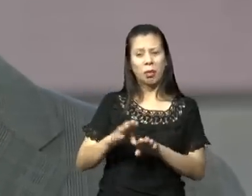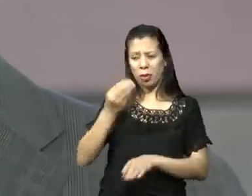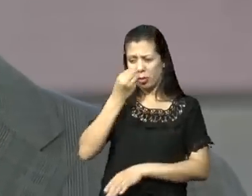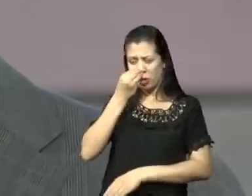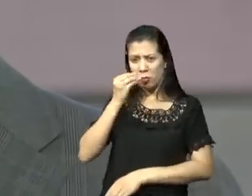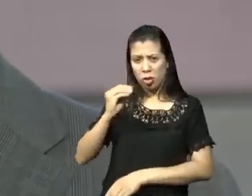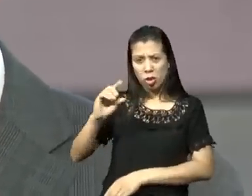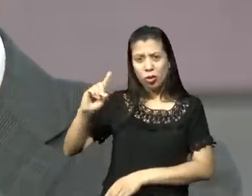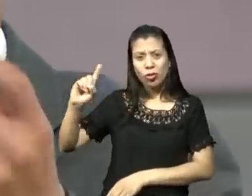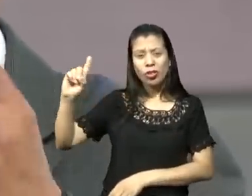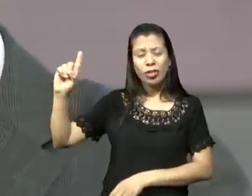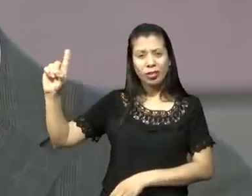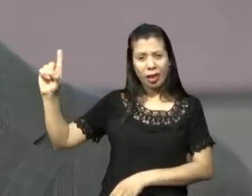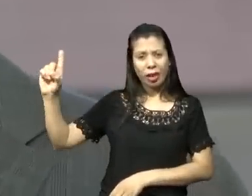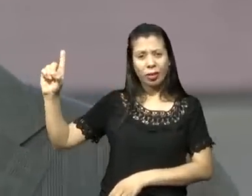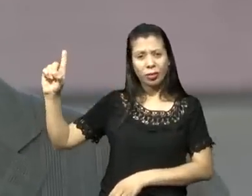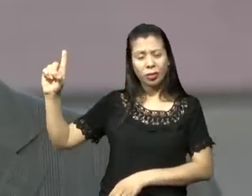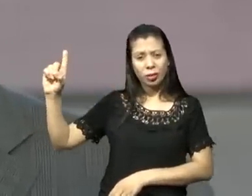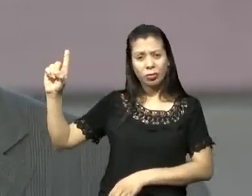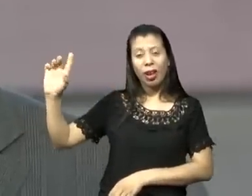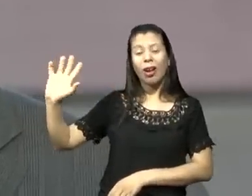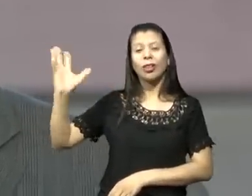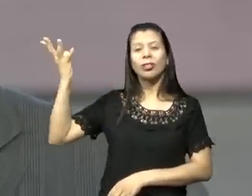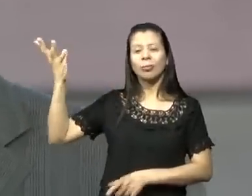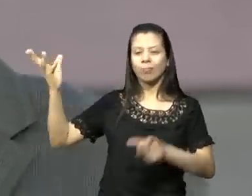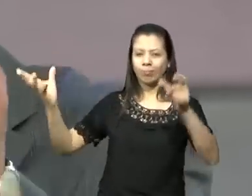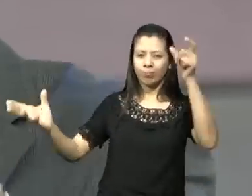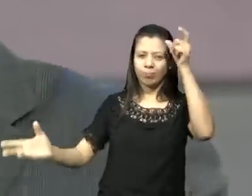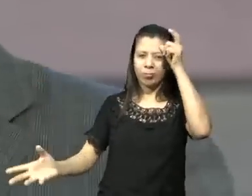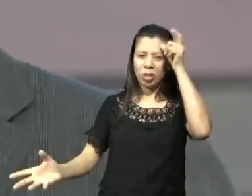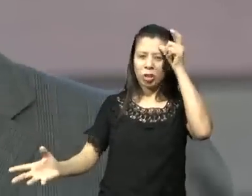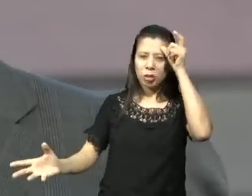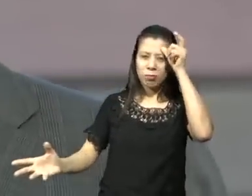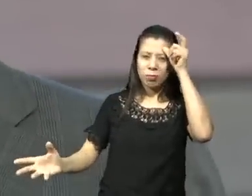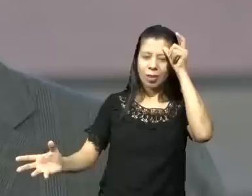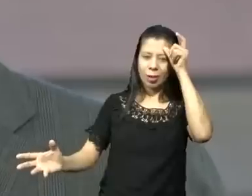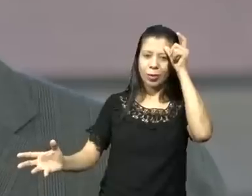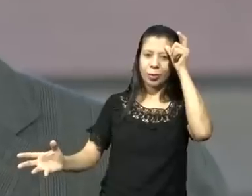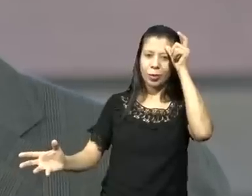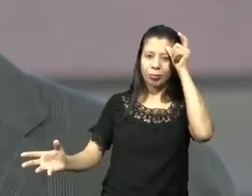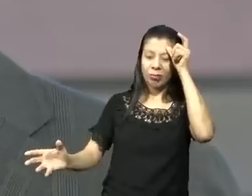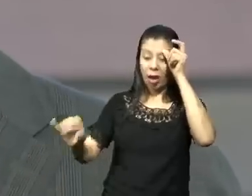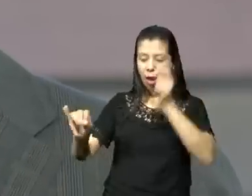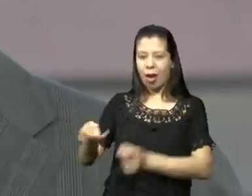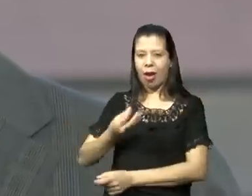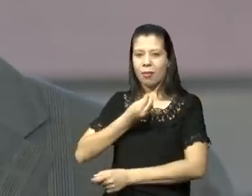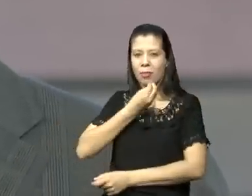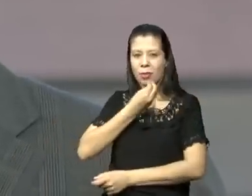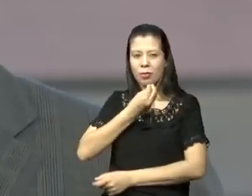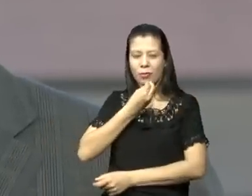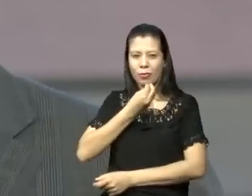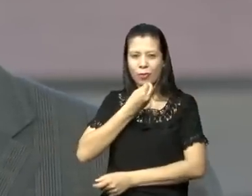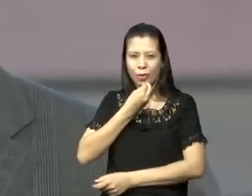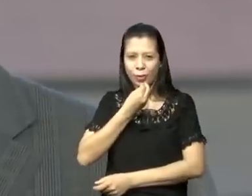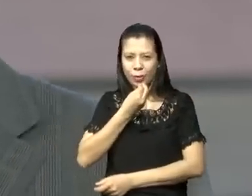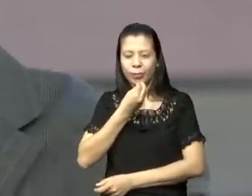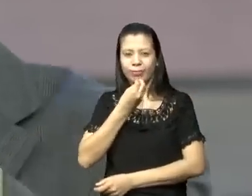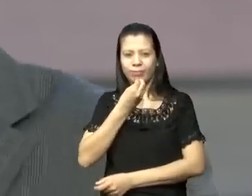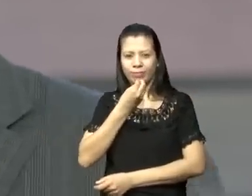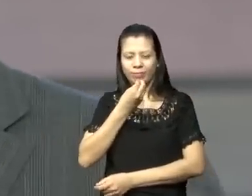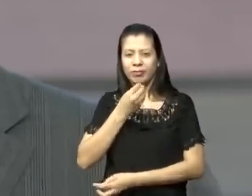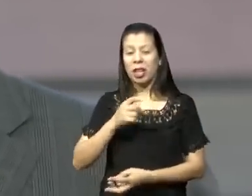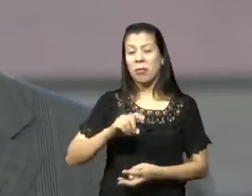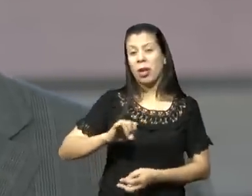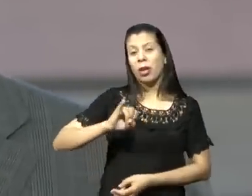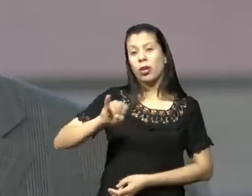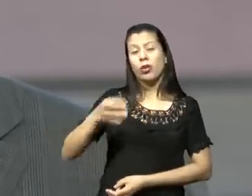necromantes consultava o próprio diabo quando Judas afastou a presença de Deus Satanás assumiu o lugar